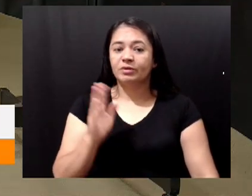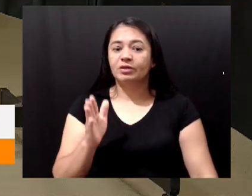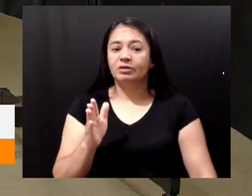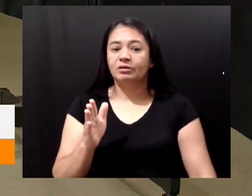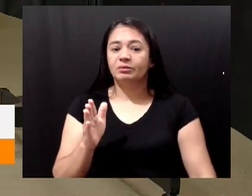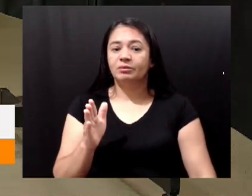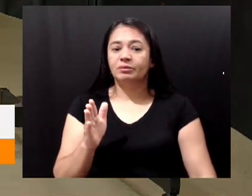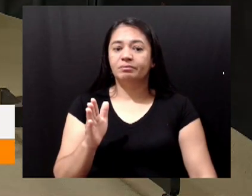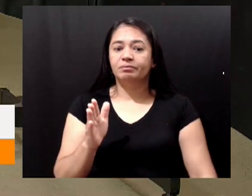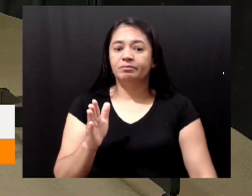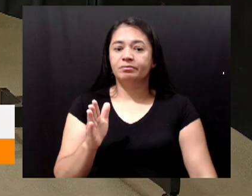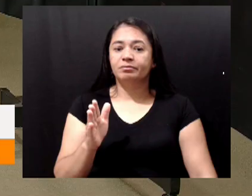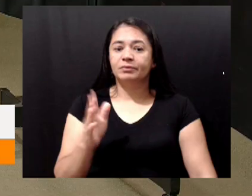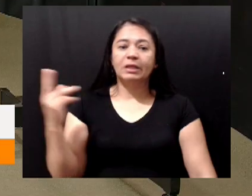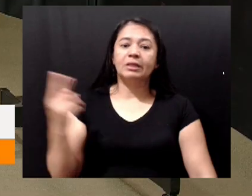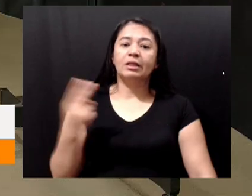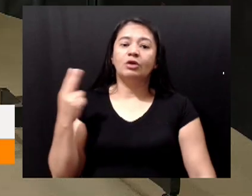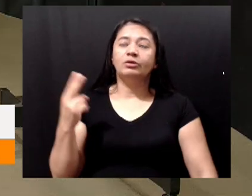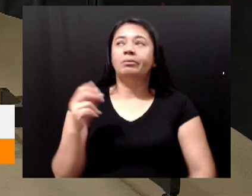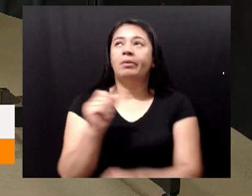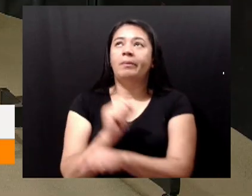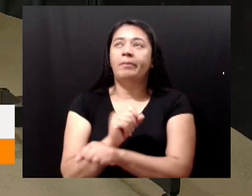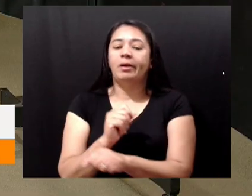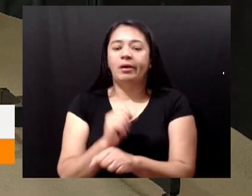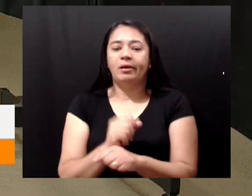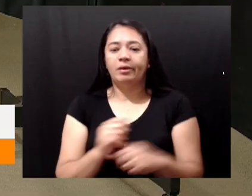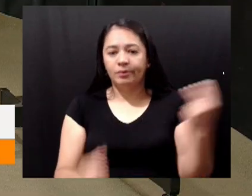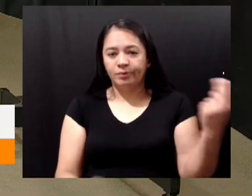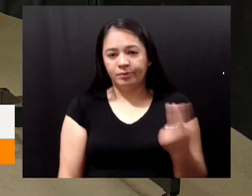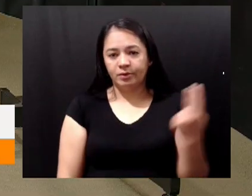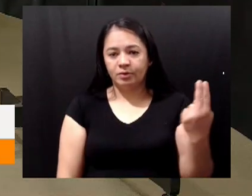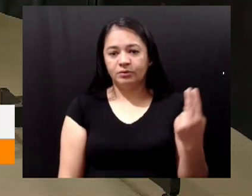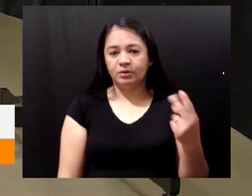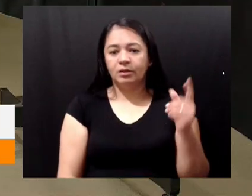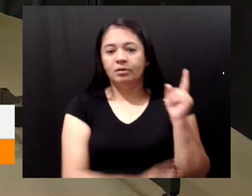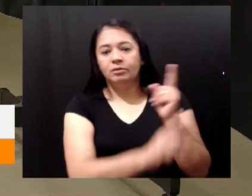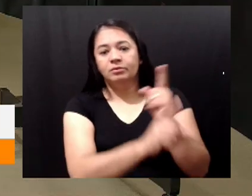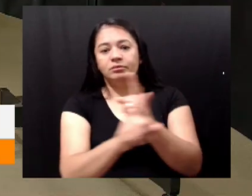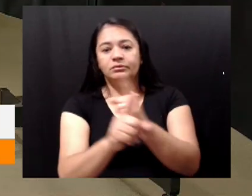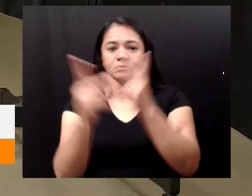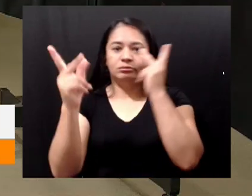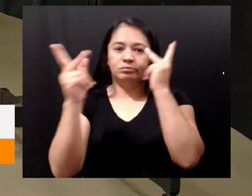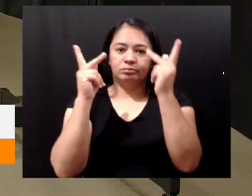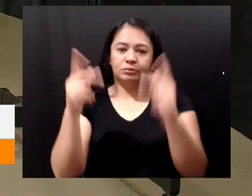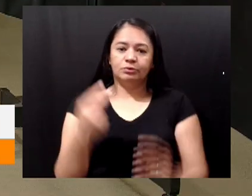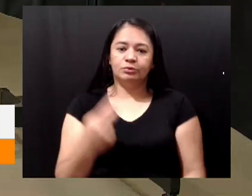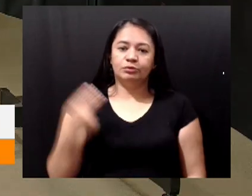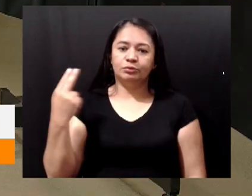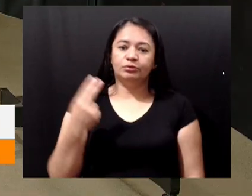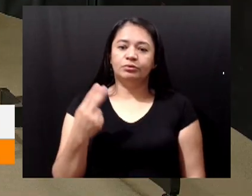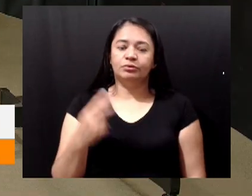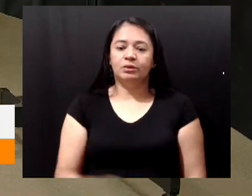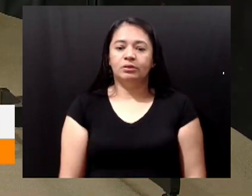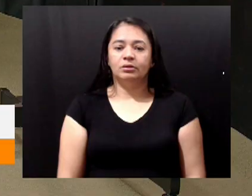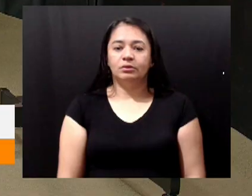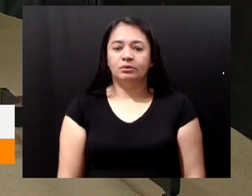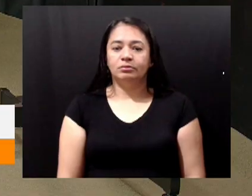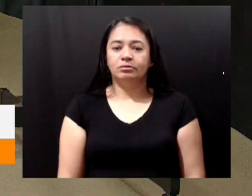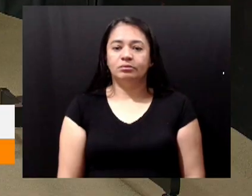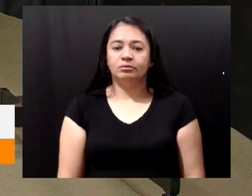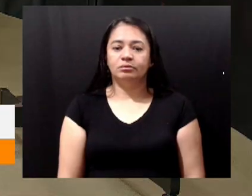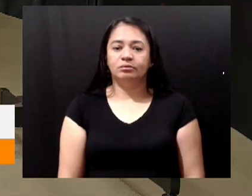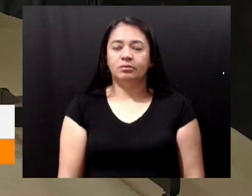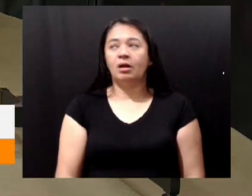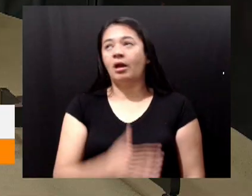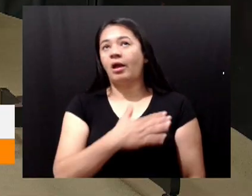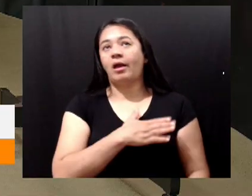dá para ir esperar um atendimento psiquiátrico, por exemplo. E aí, como a doutora bem colocou aqui, meu vizinho toma,